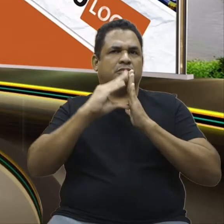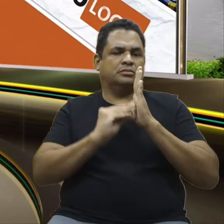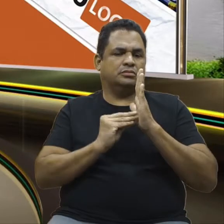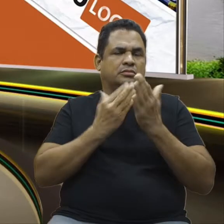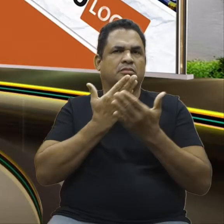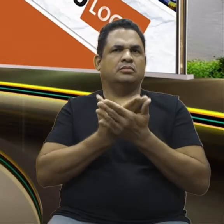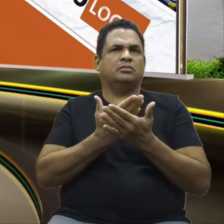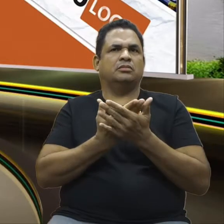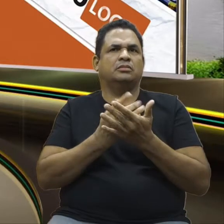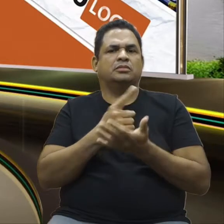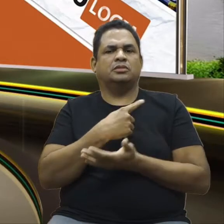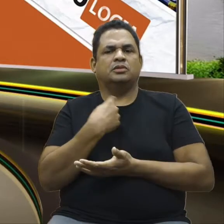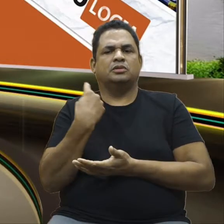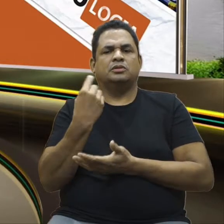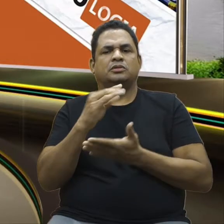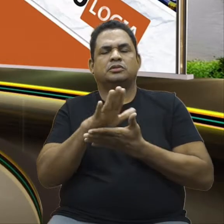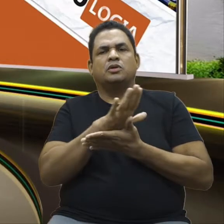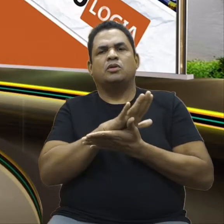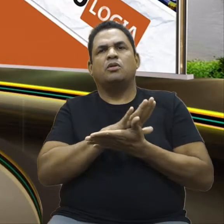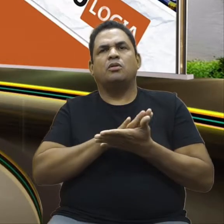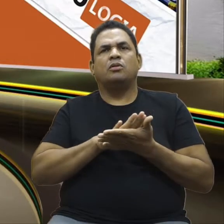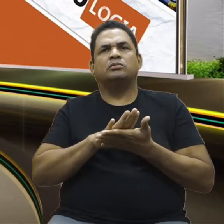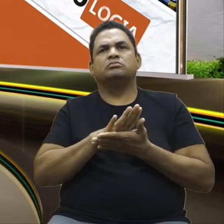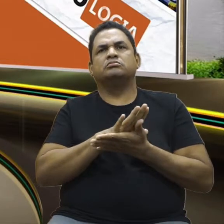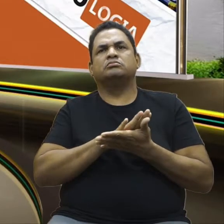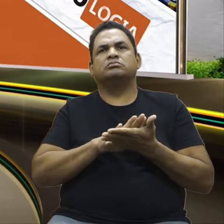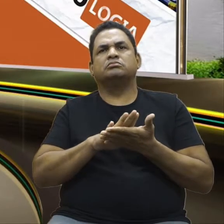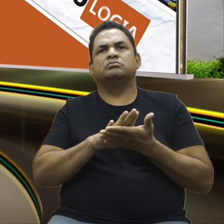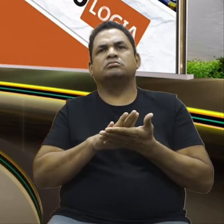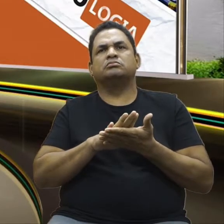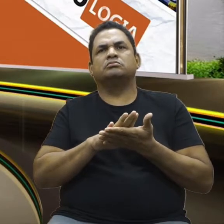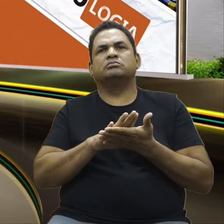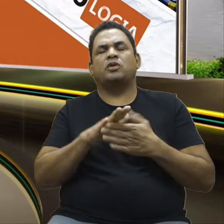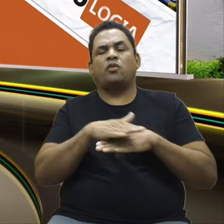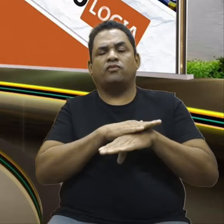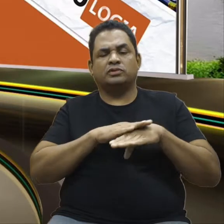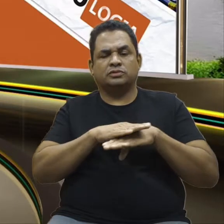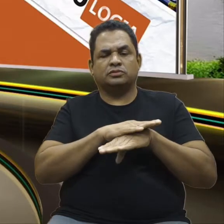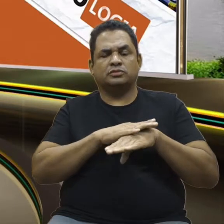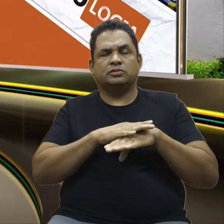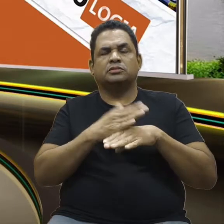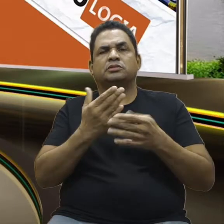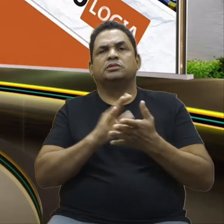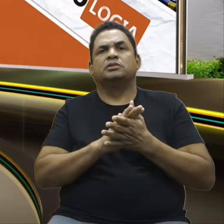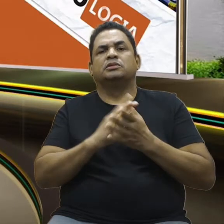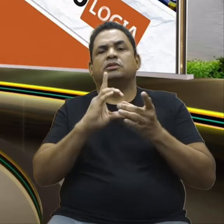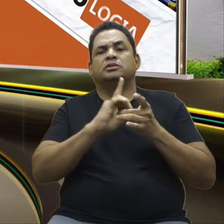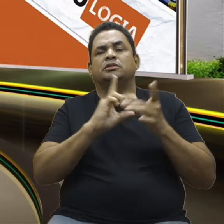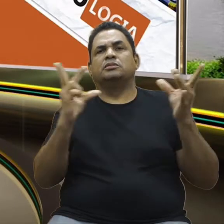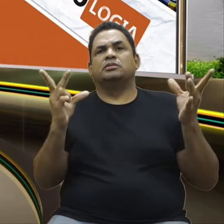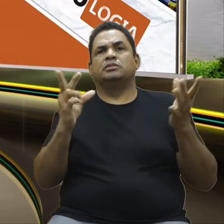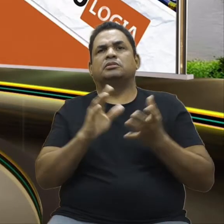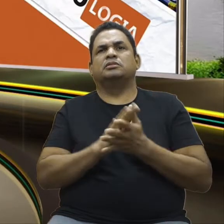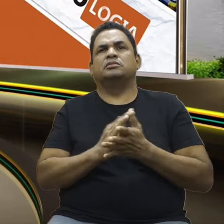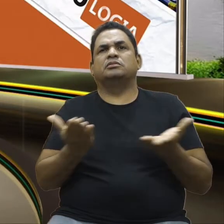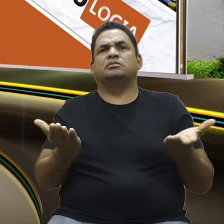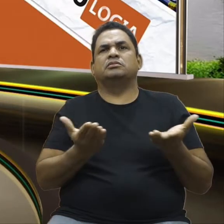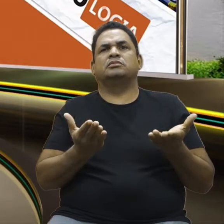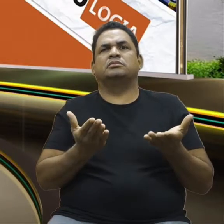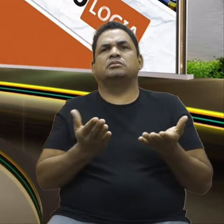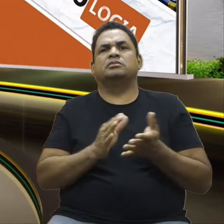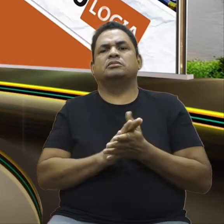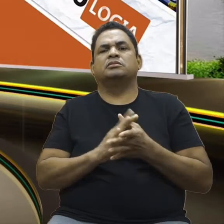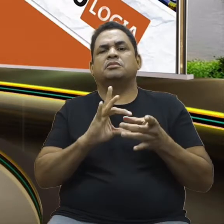aula que nós conversamos sobre democracia e o quê? E o quê? Isso aí mesmo, democracia